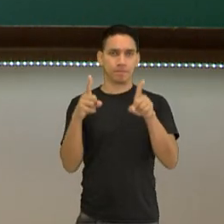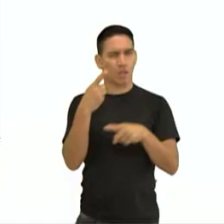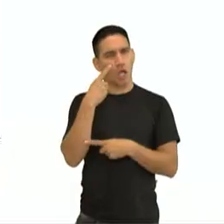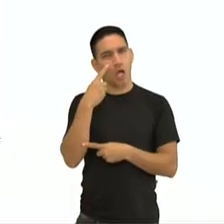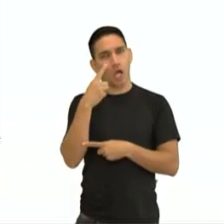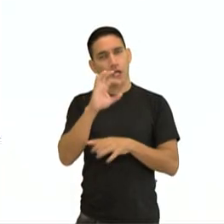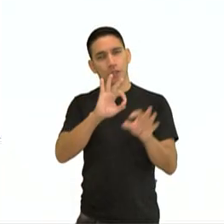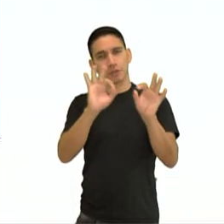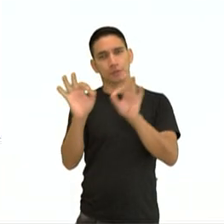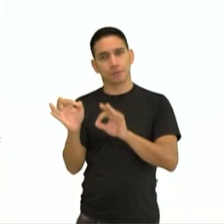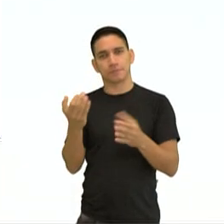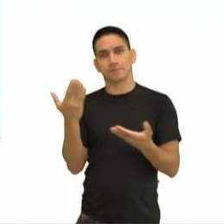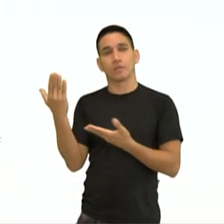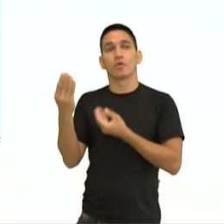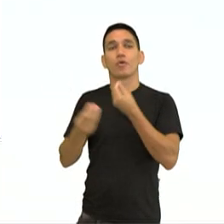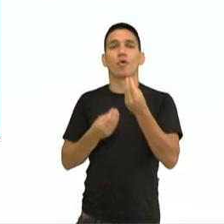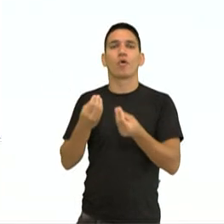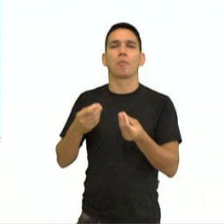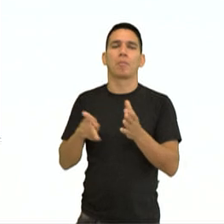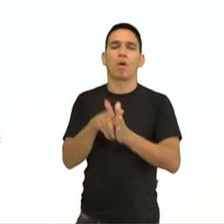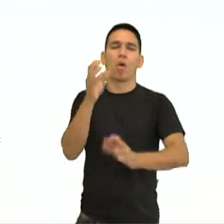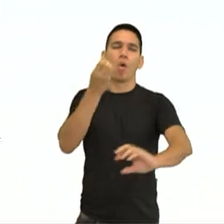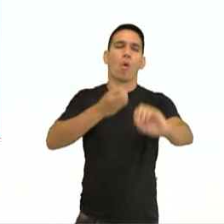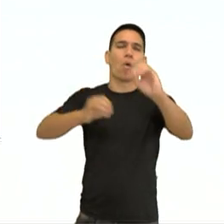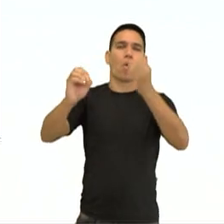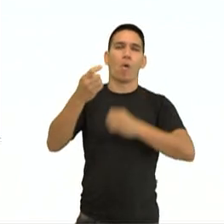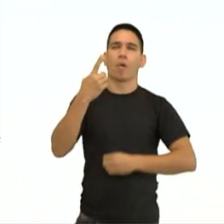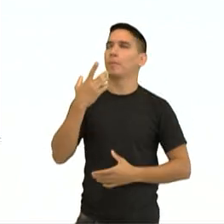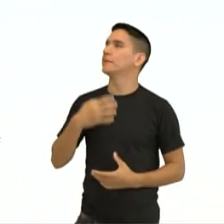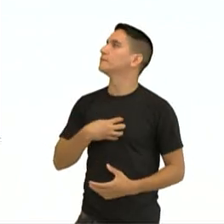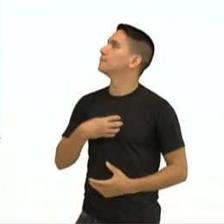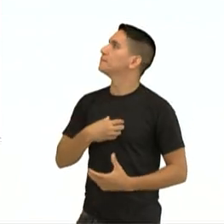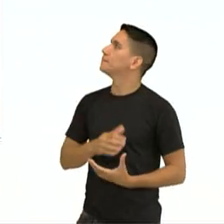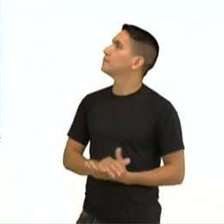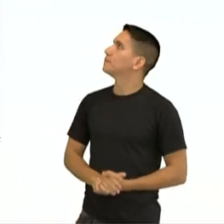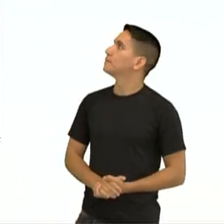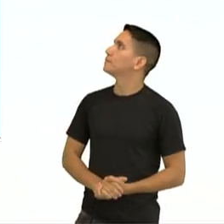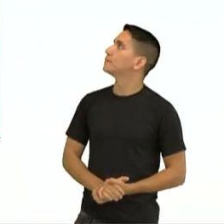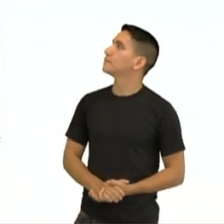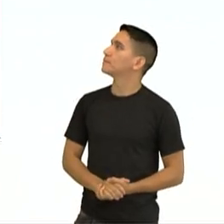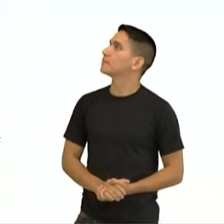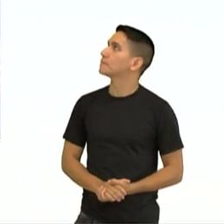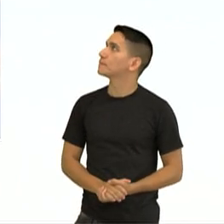escutar um pouquinho aí da ópera para vocês verem.